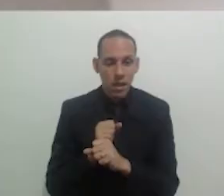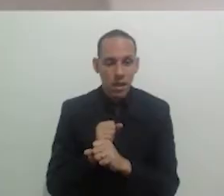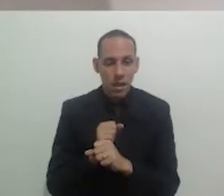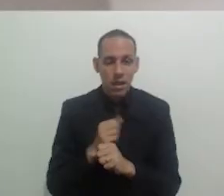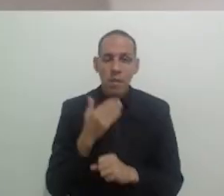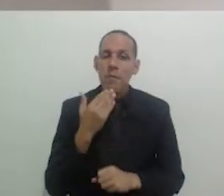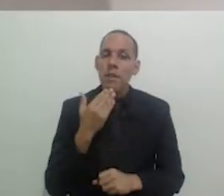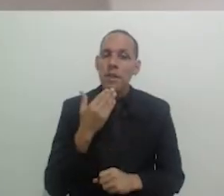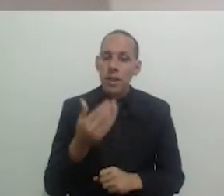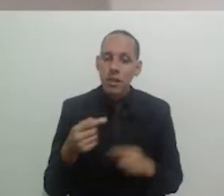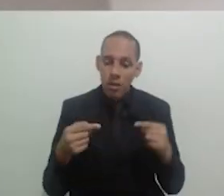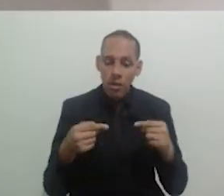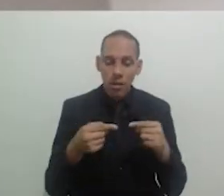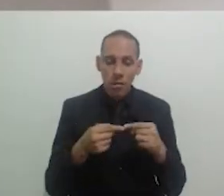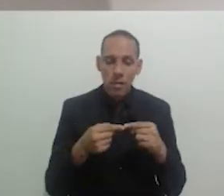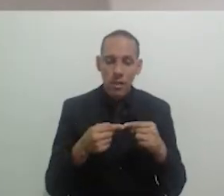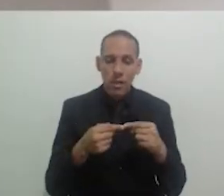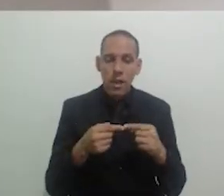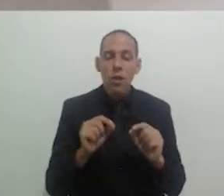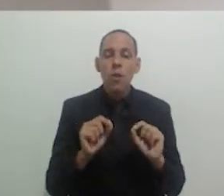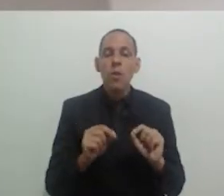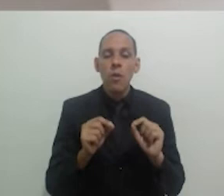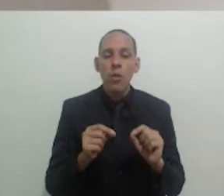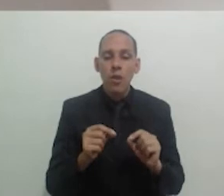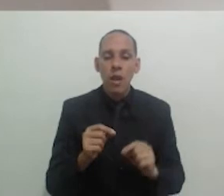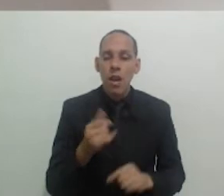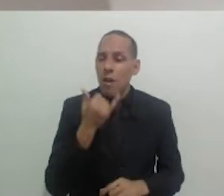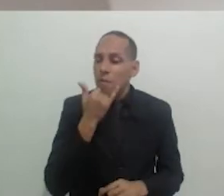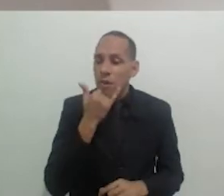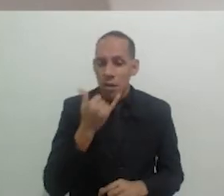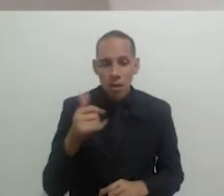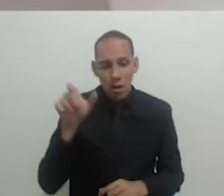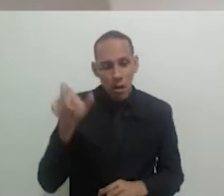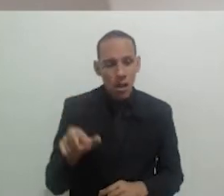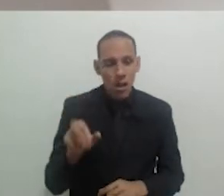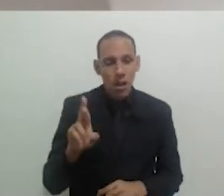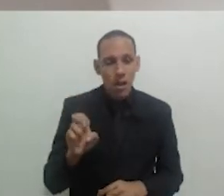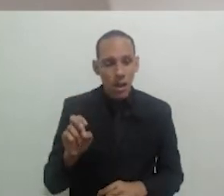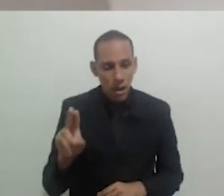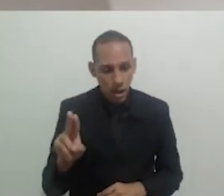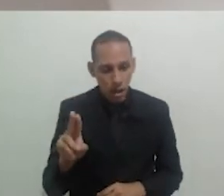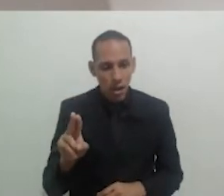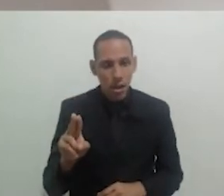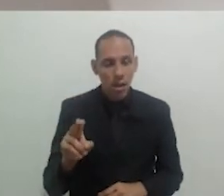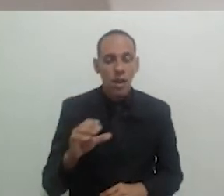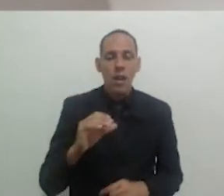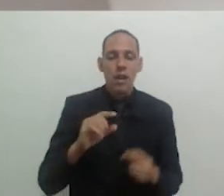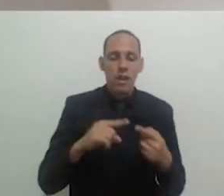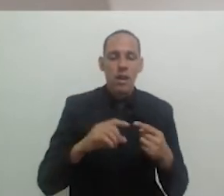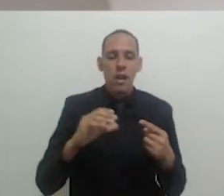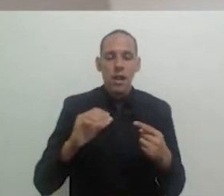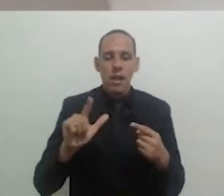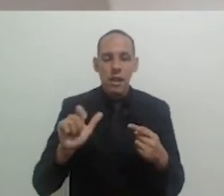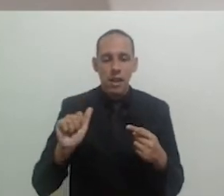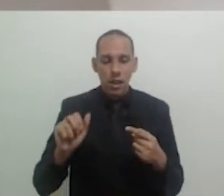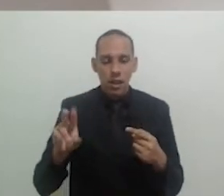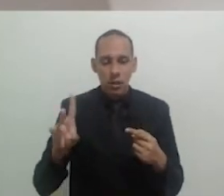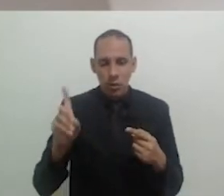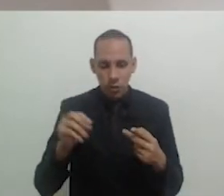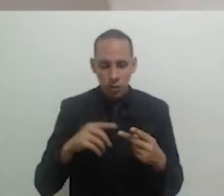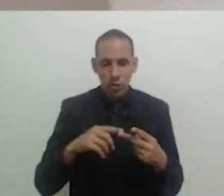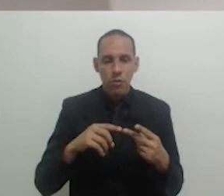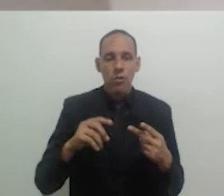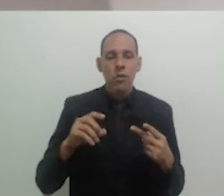absolver o réu, corrente do desembargador Cláudio, desembargador Expedito e desembargadora Zeneide.